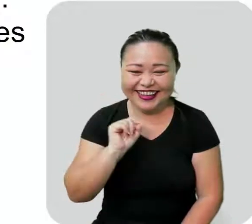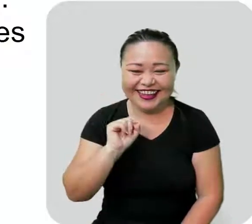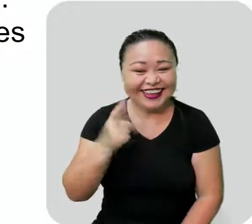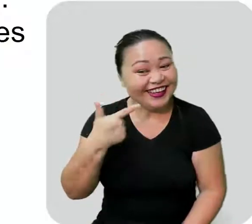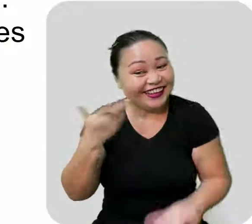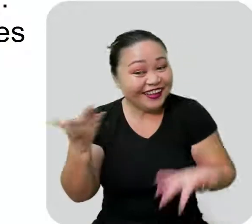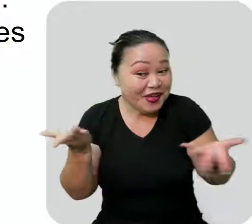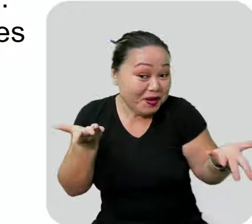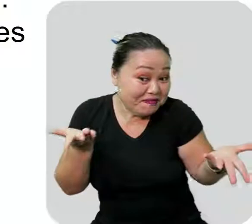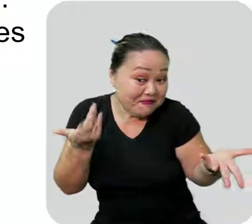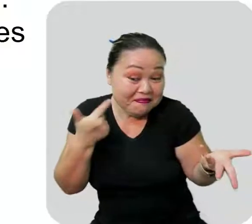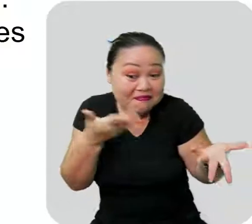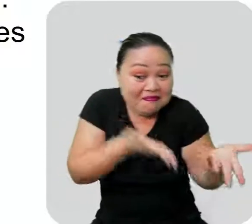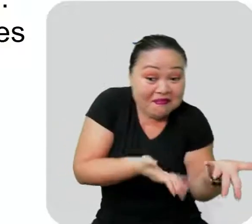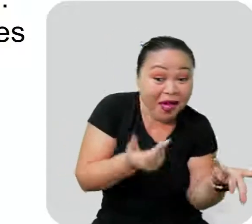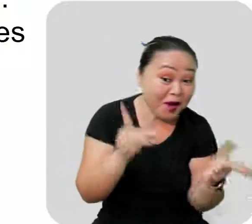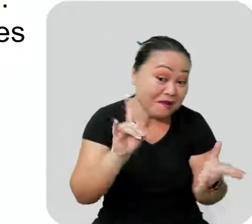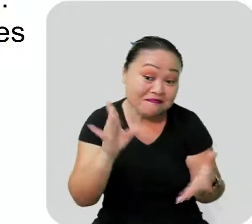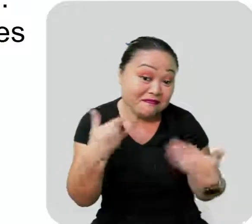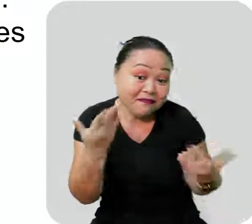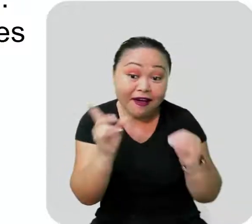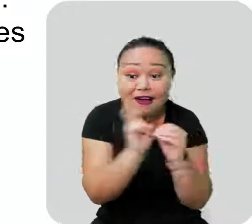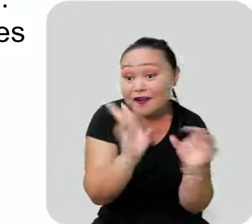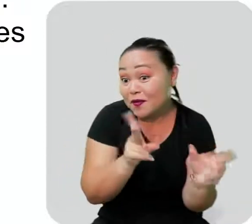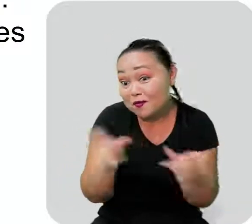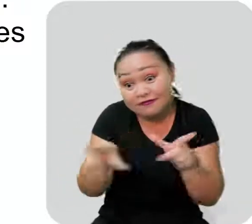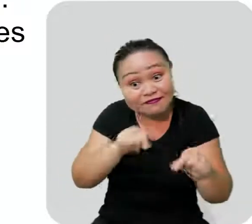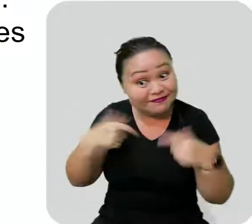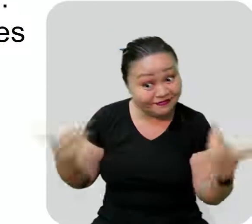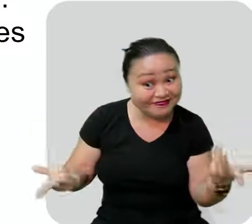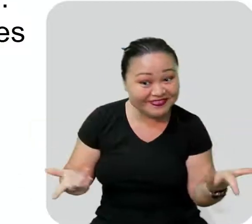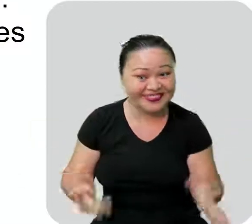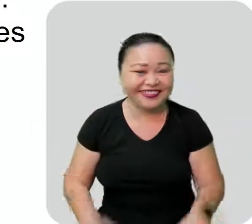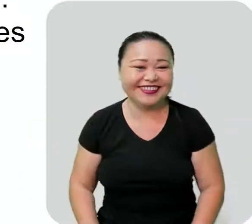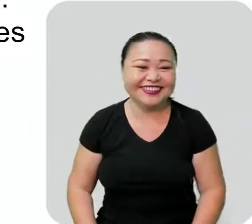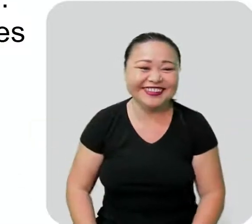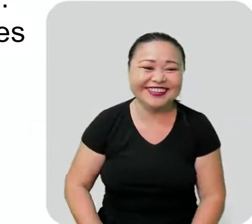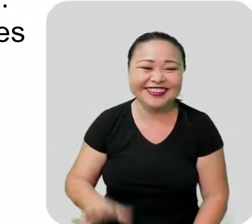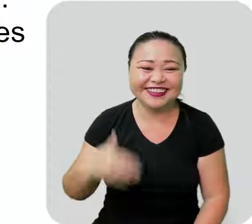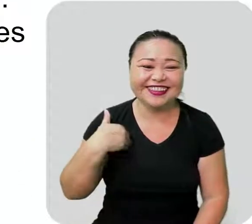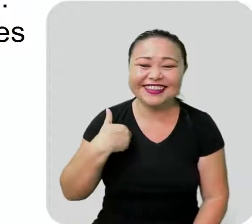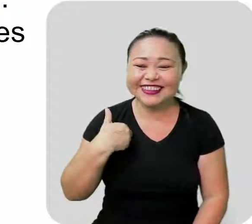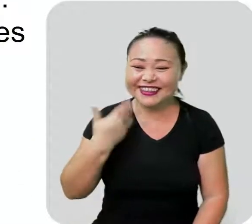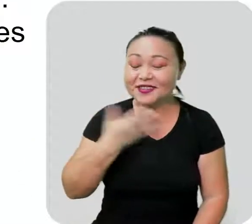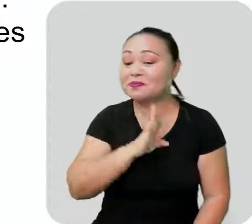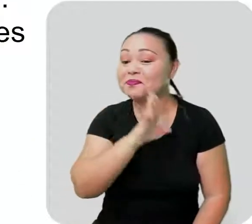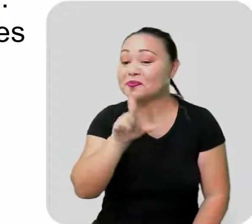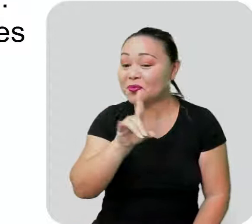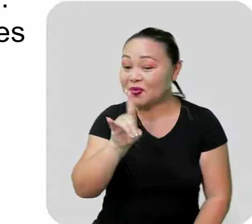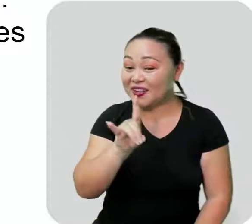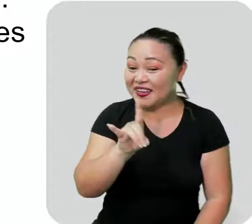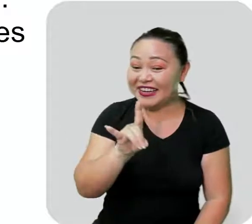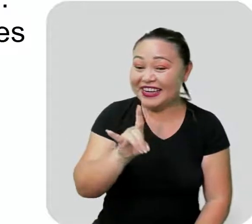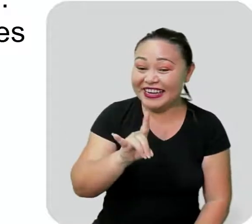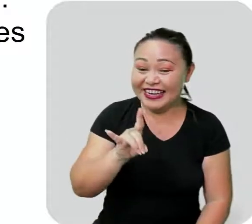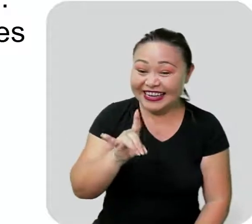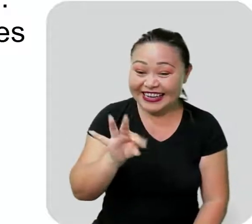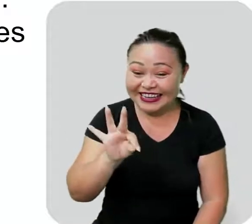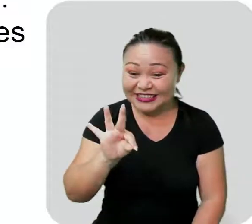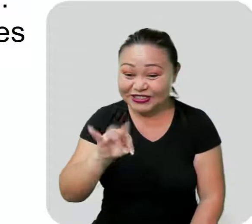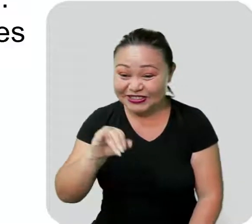tudo se decide outra Nativa até boliviana Manda aí depois amor é ali você vai lá no Titicaca